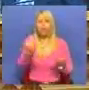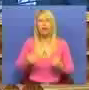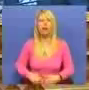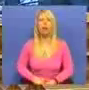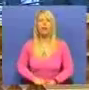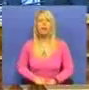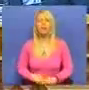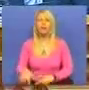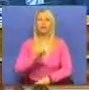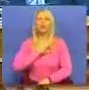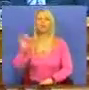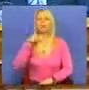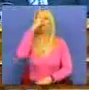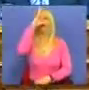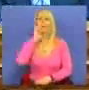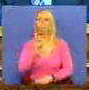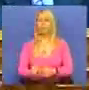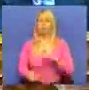Sr. Primeiro-Ministro.